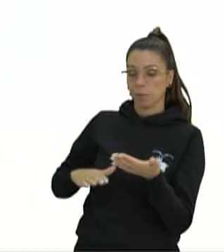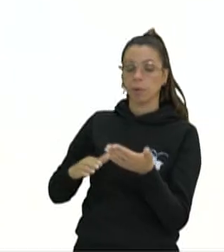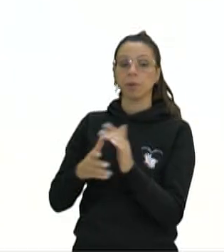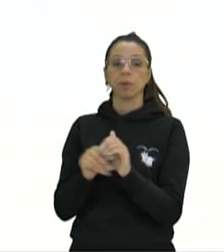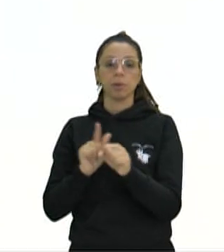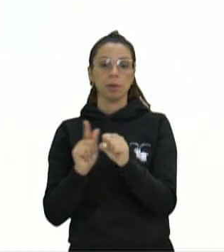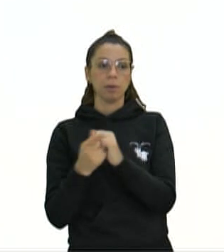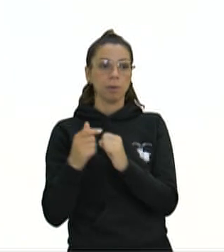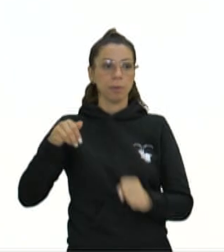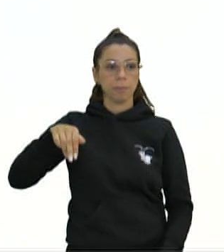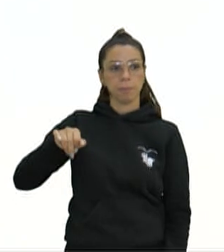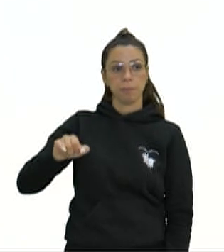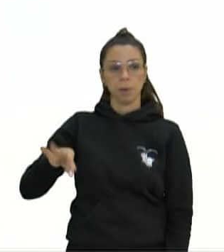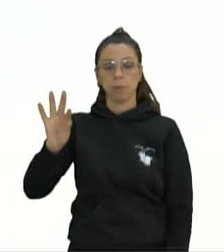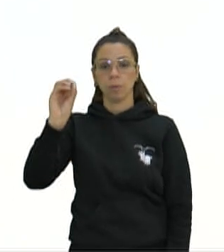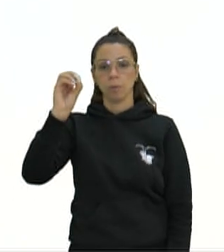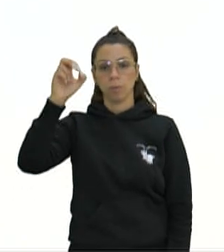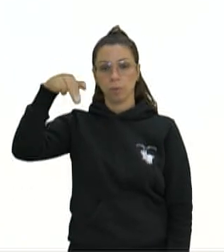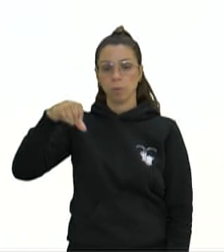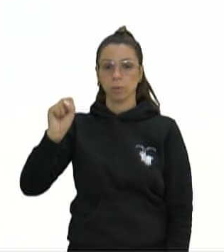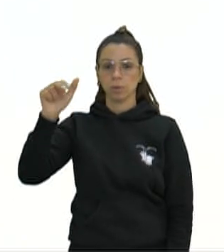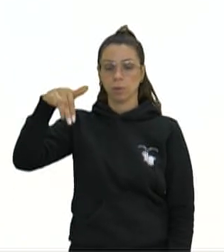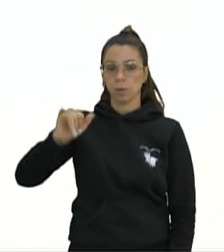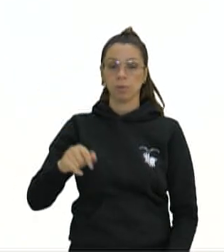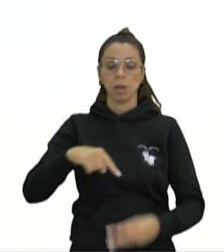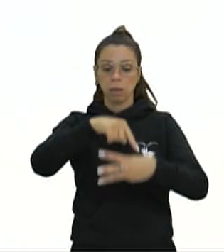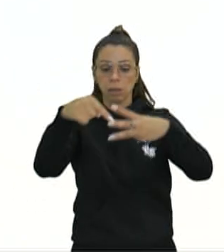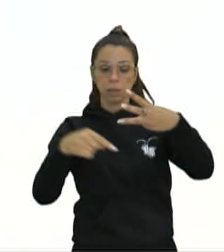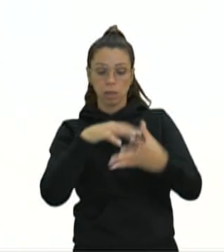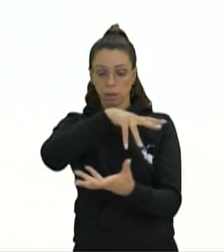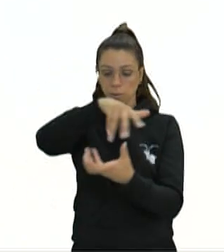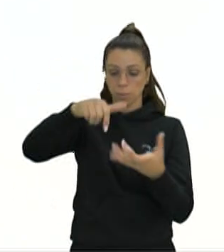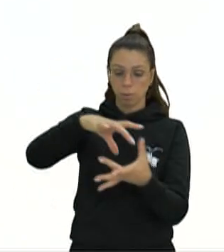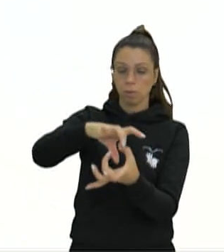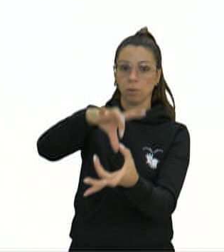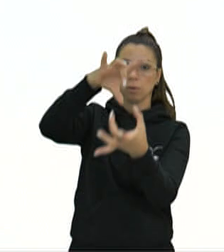Santos, existiriam 3 mundos num só: a globalização